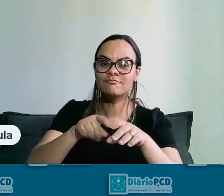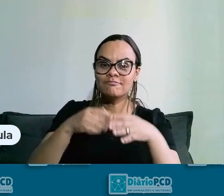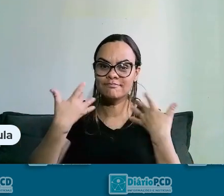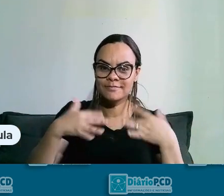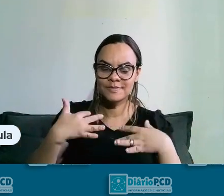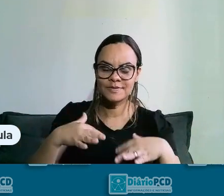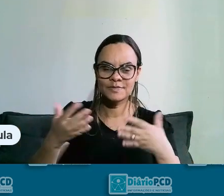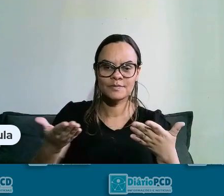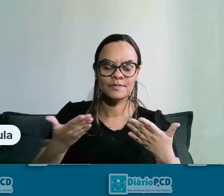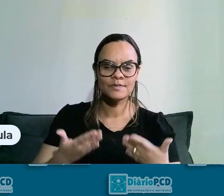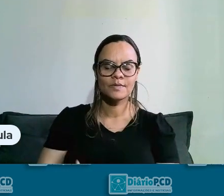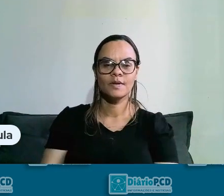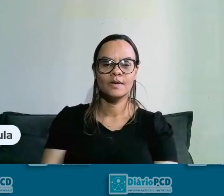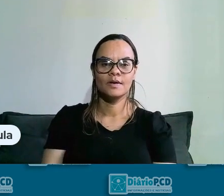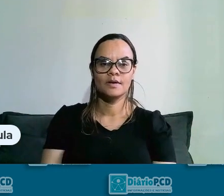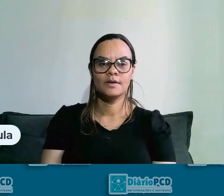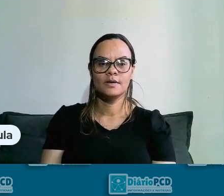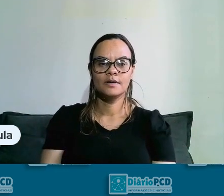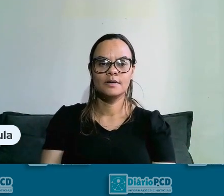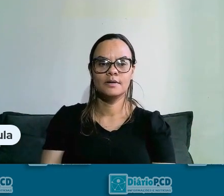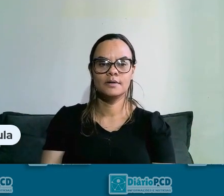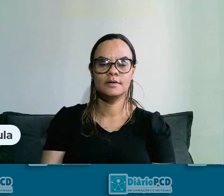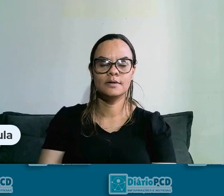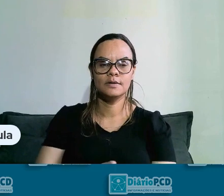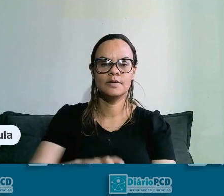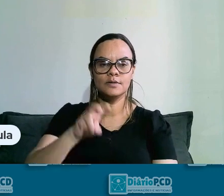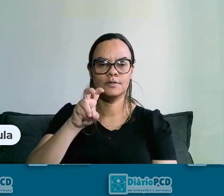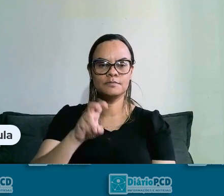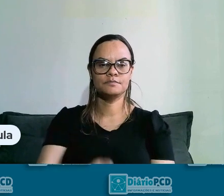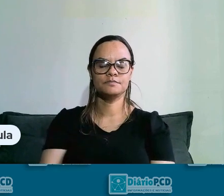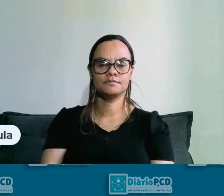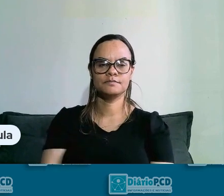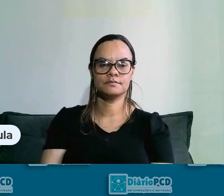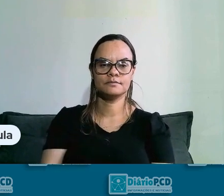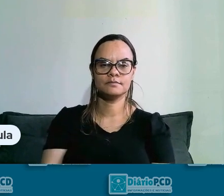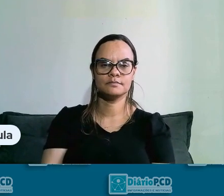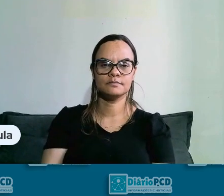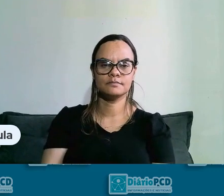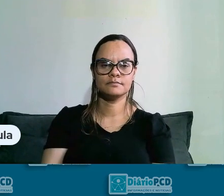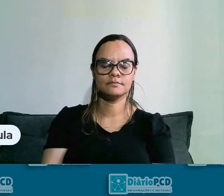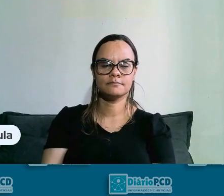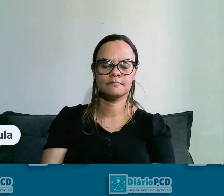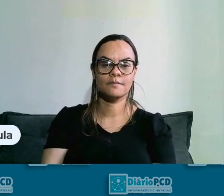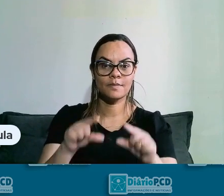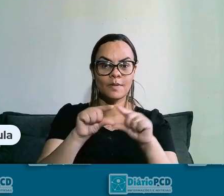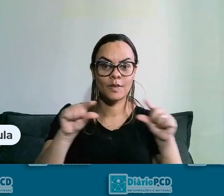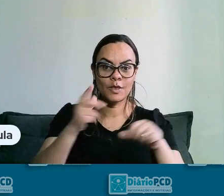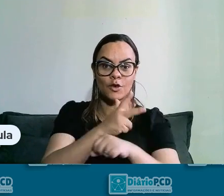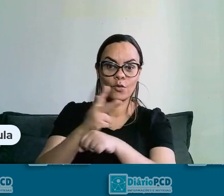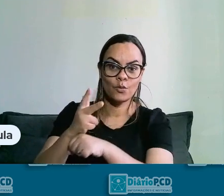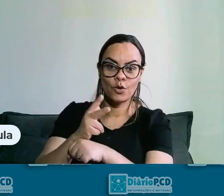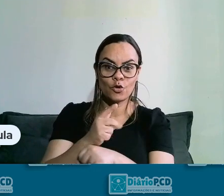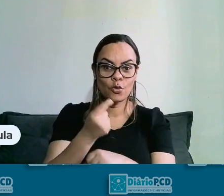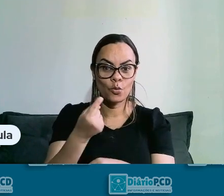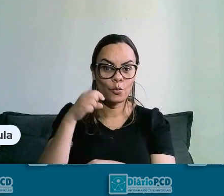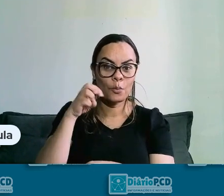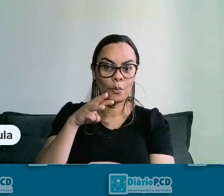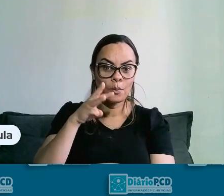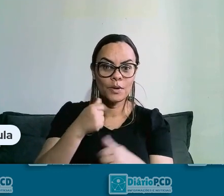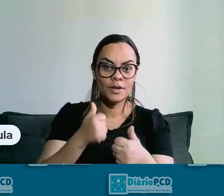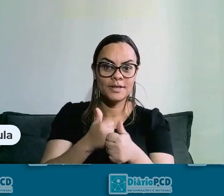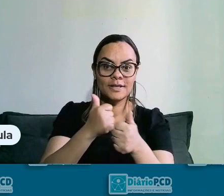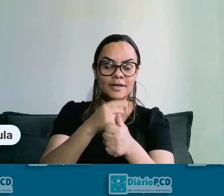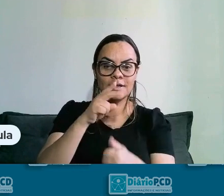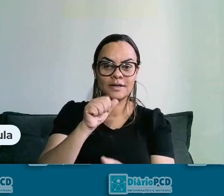todos muito bem-vindos, você que esteve pela manhã curtindo um dos nossos shorts, a notícia em 1 minuto, você que acompanhou o doutor